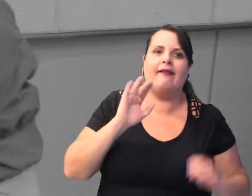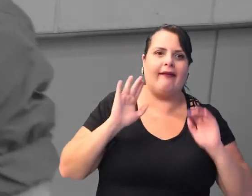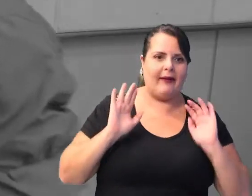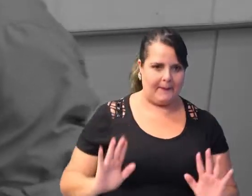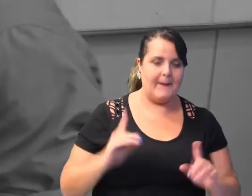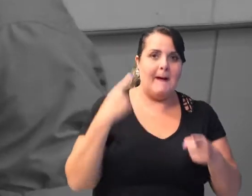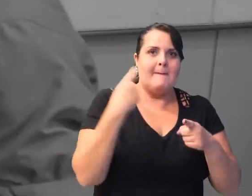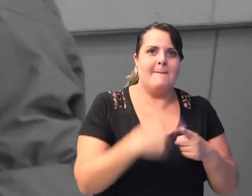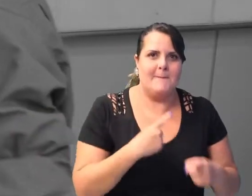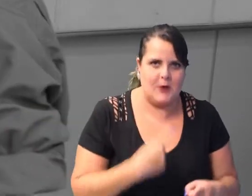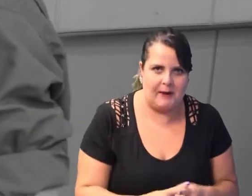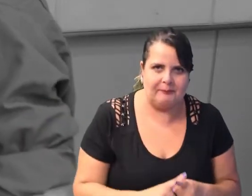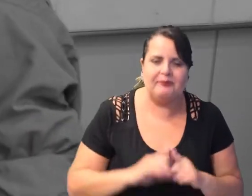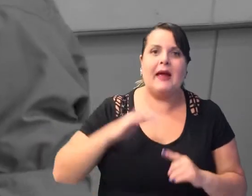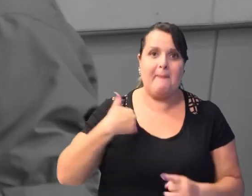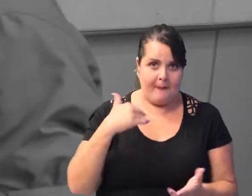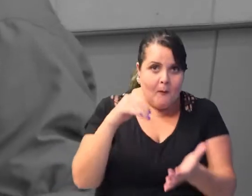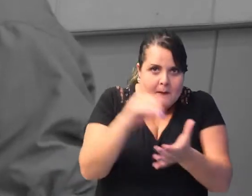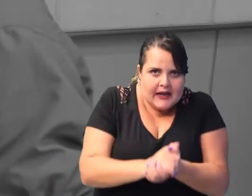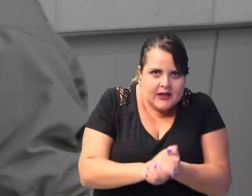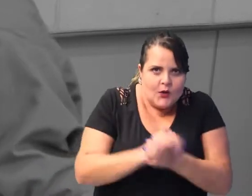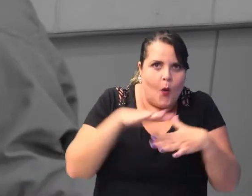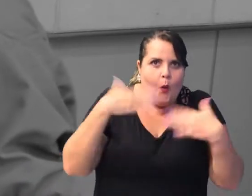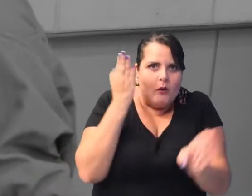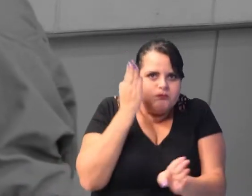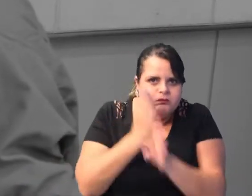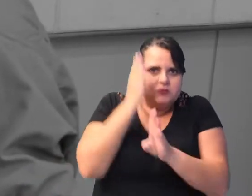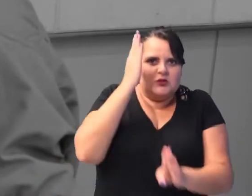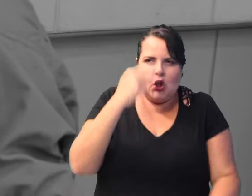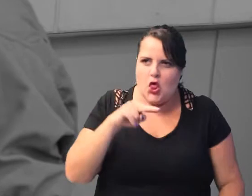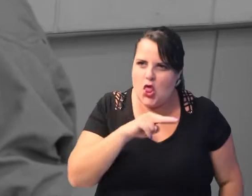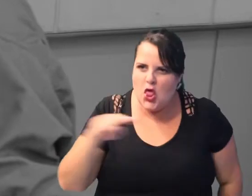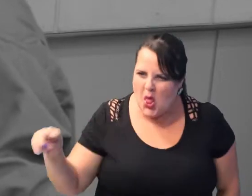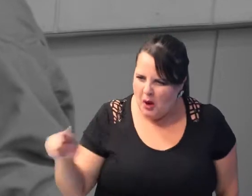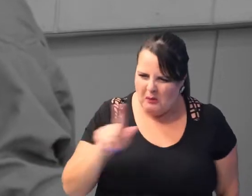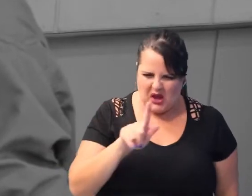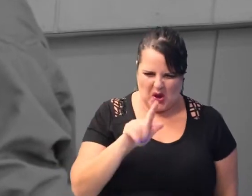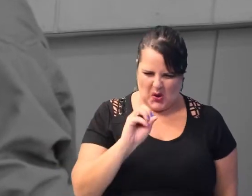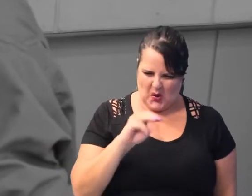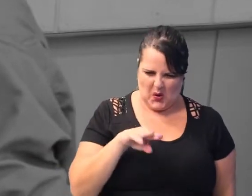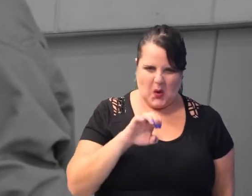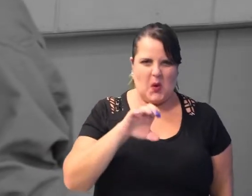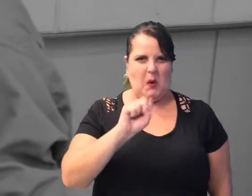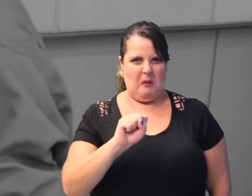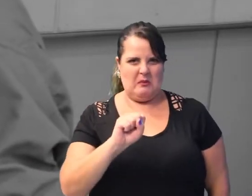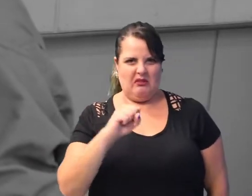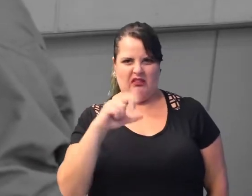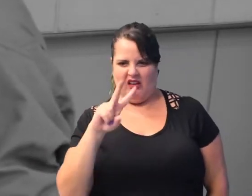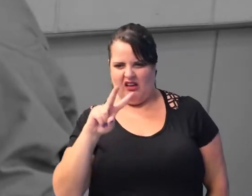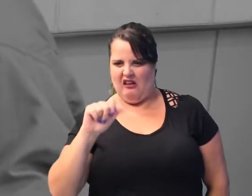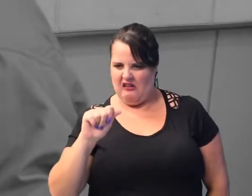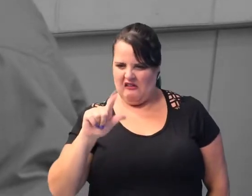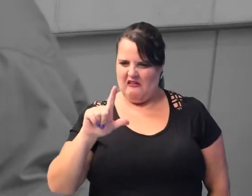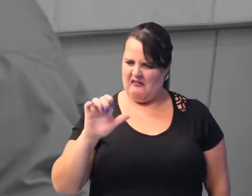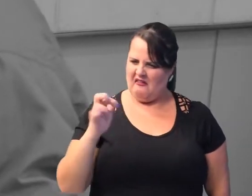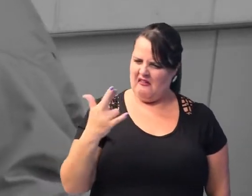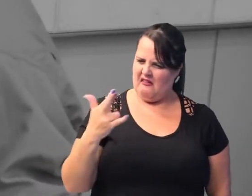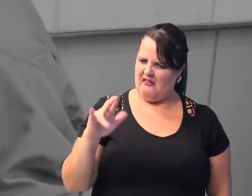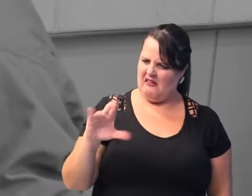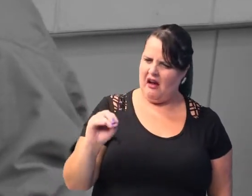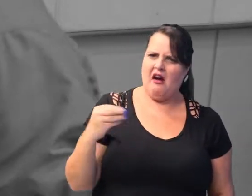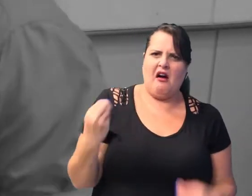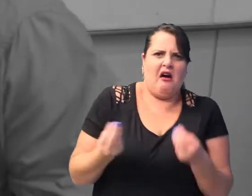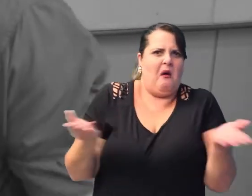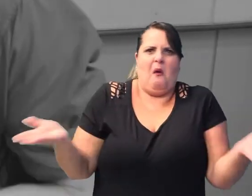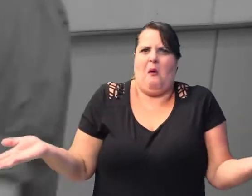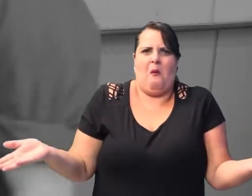quando escolheu eu estava em casa ele chegou uma carta lá pra mim talita gomes valério dele como se fosse uma onda